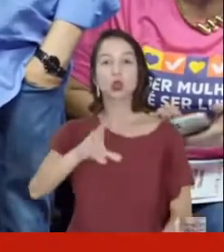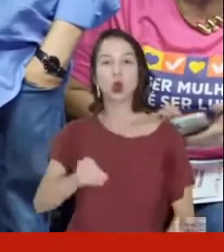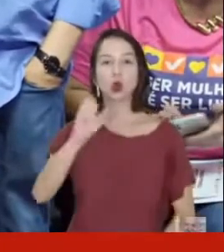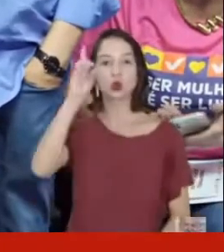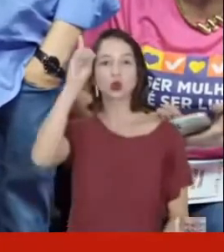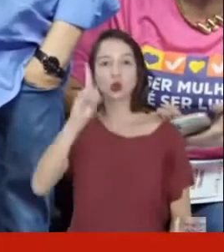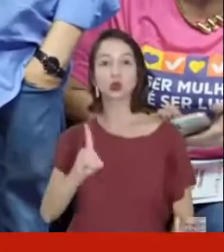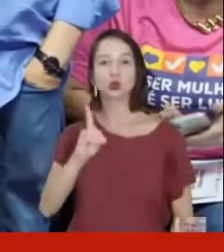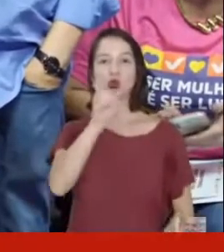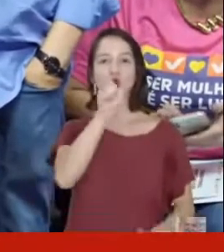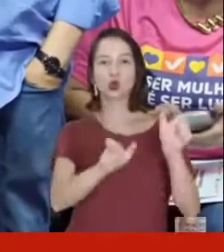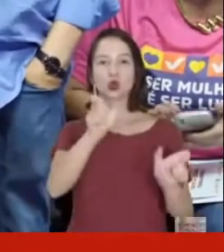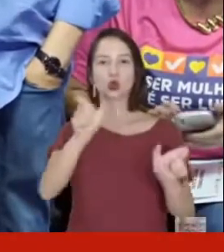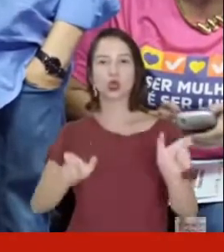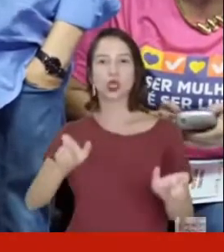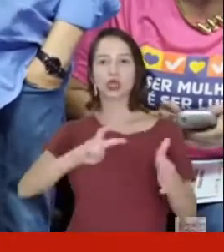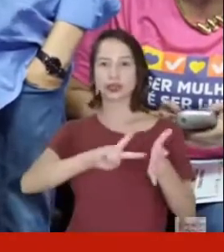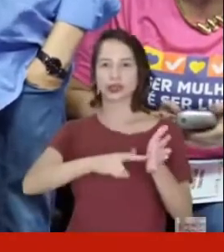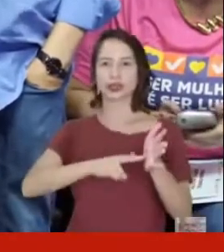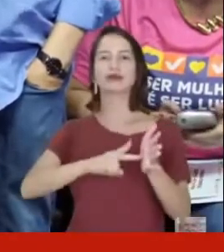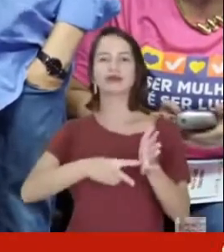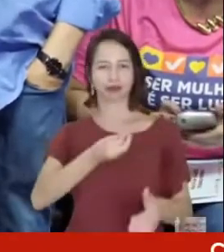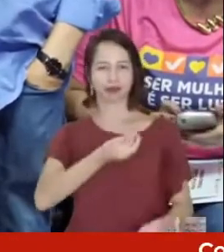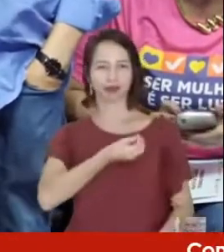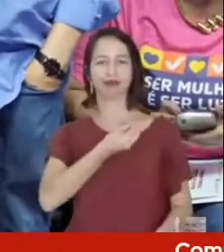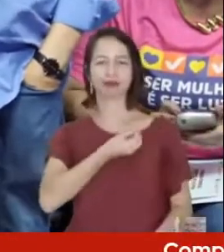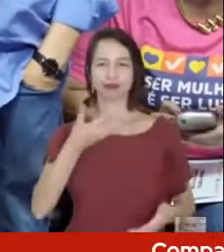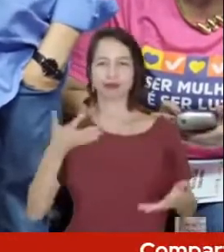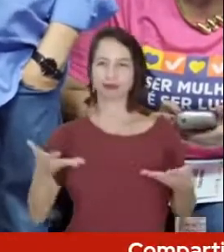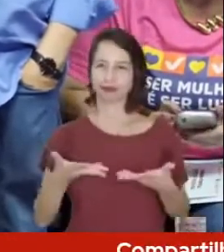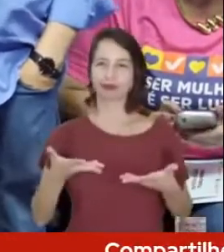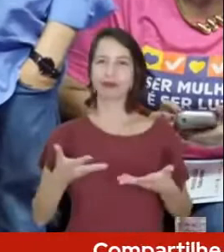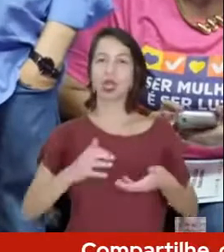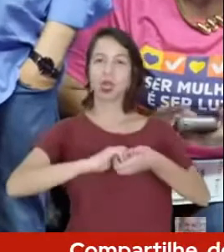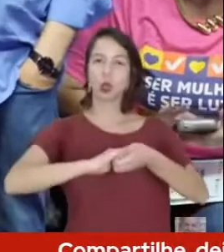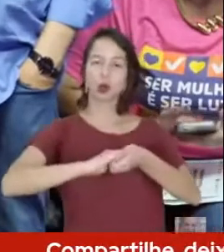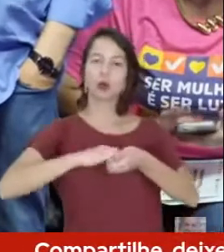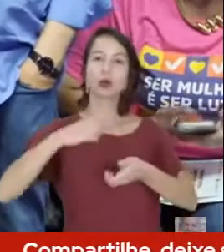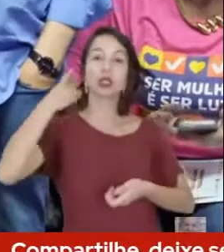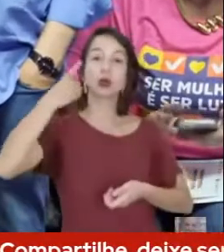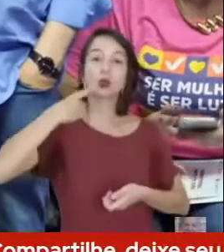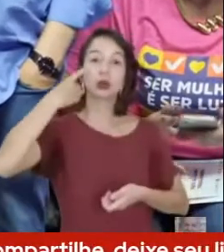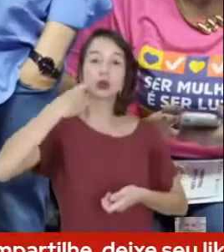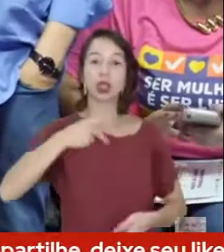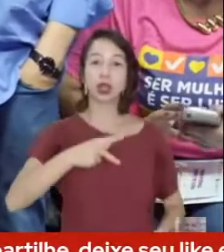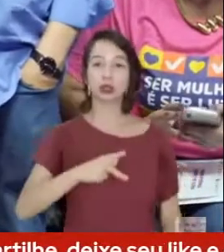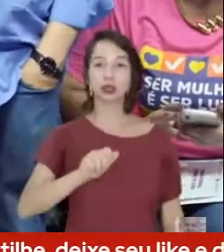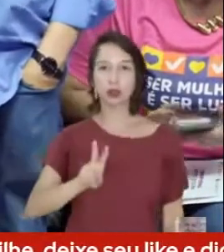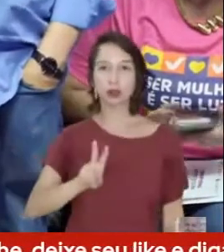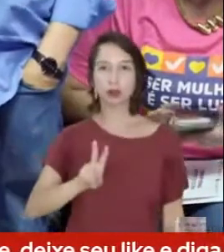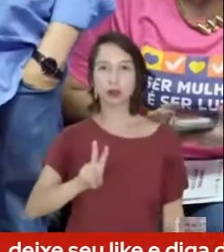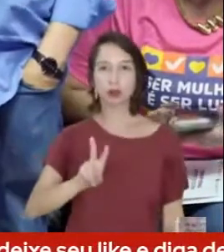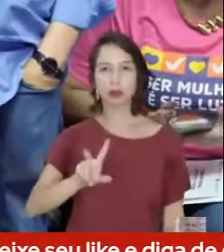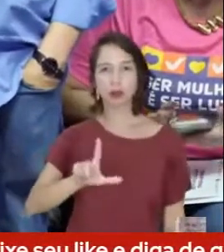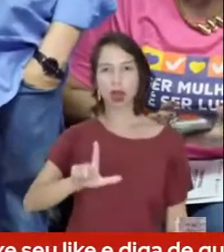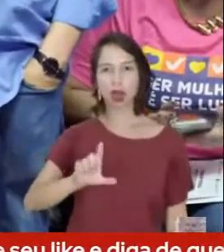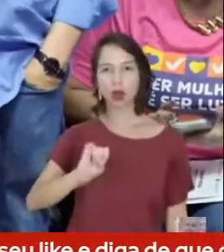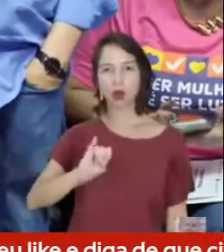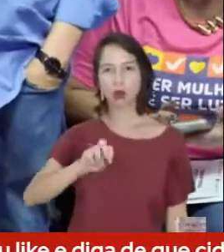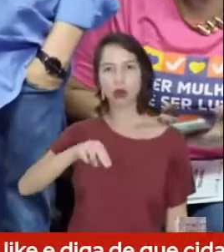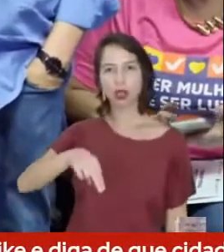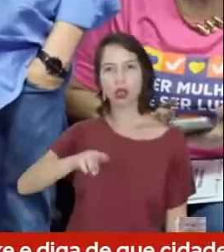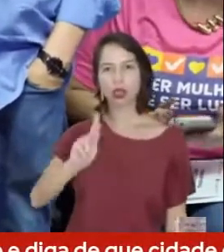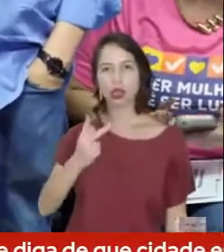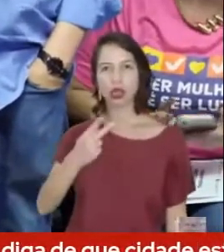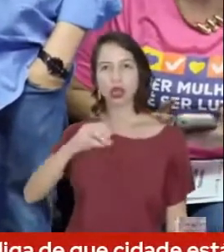deputado Paulinho da Força, eu cumprimento todos os parlamentares aqui presentes. E cumprimentando o